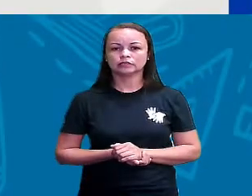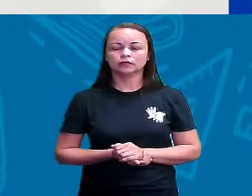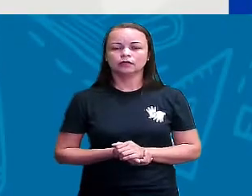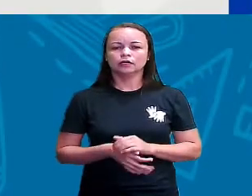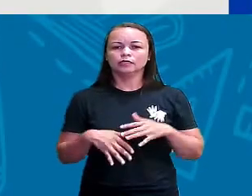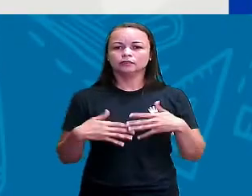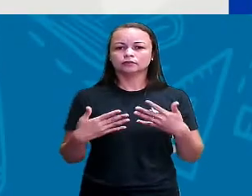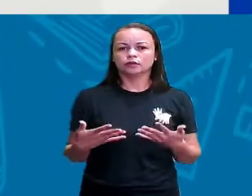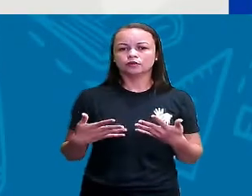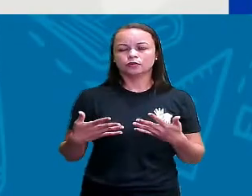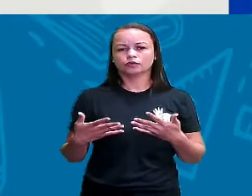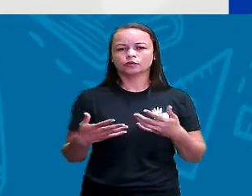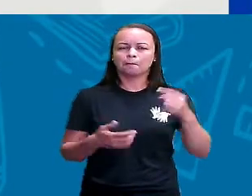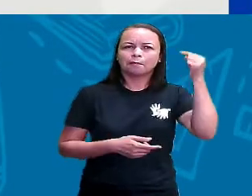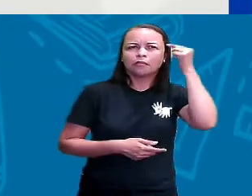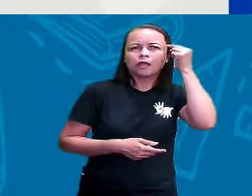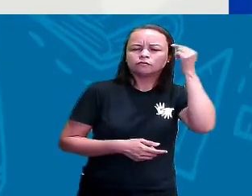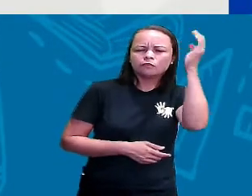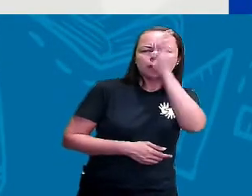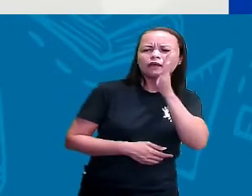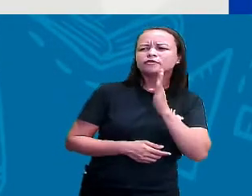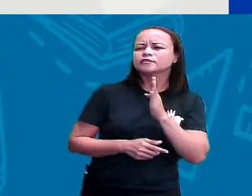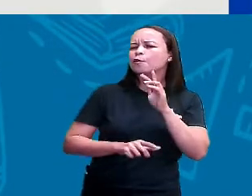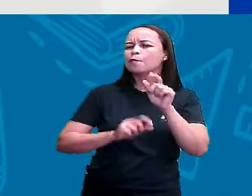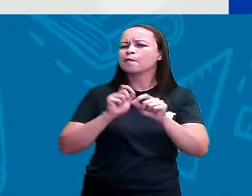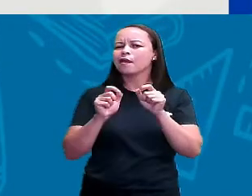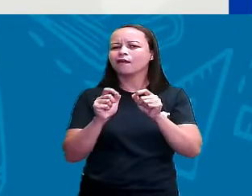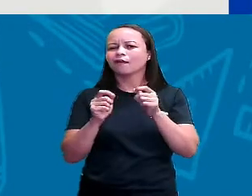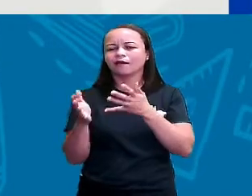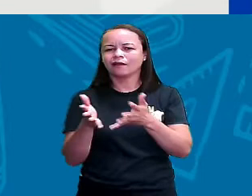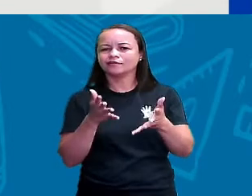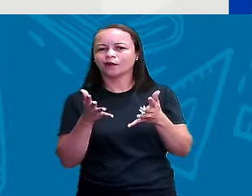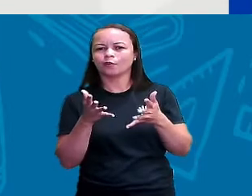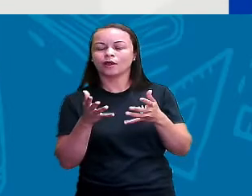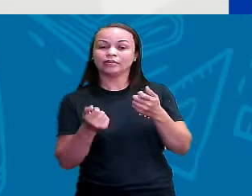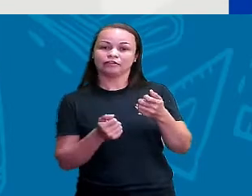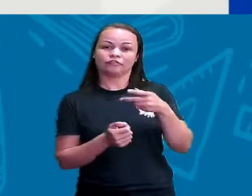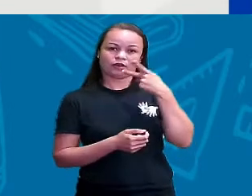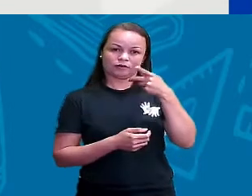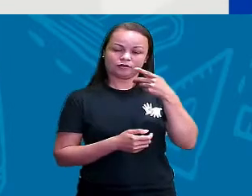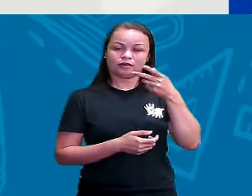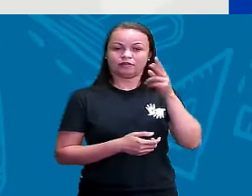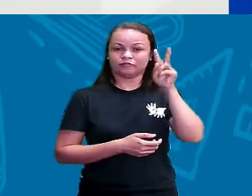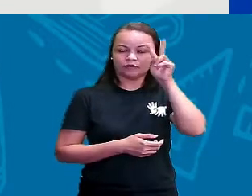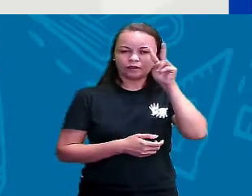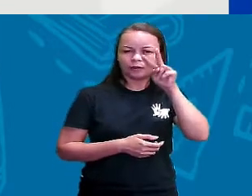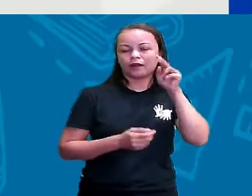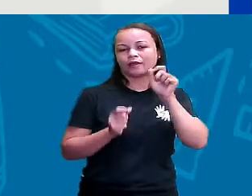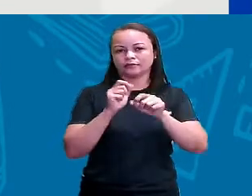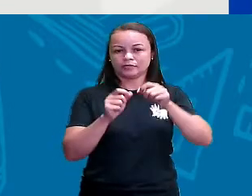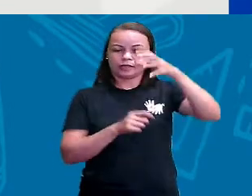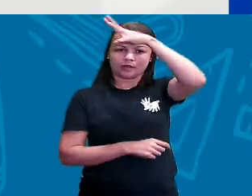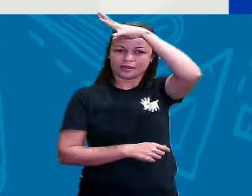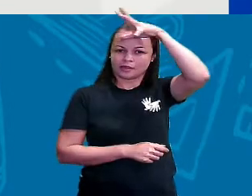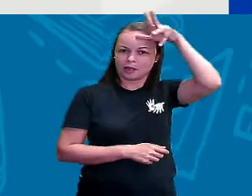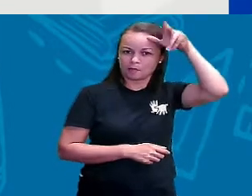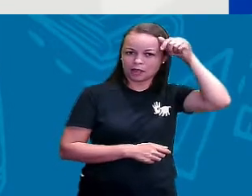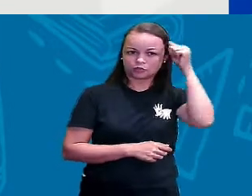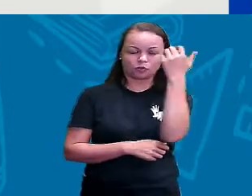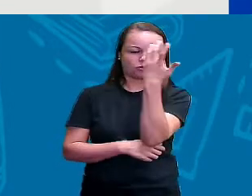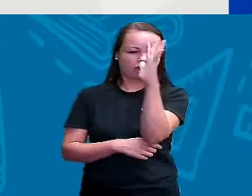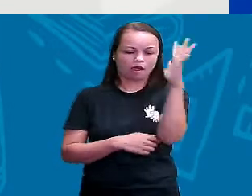gente pensa no nosso Brasil, a gente vai lembrar sempre da nossa floresta amazônica, tá certo? Lá da Amazônia, da